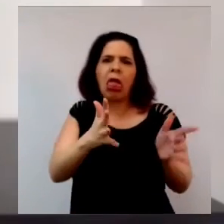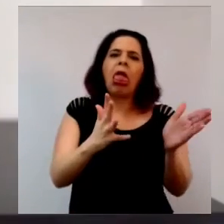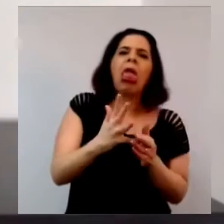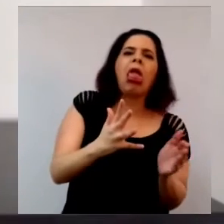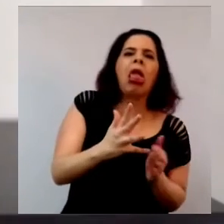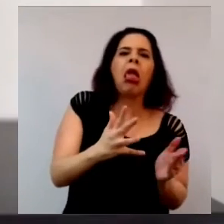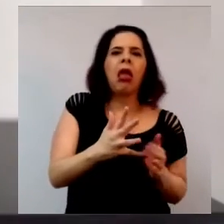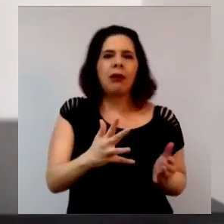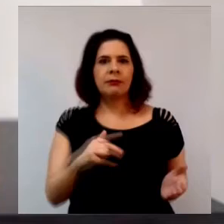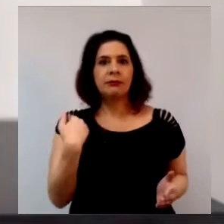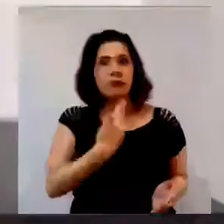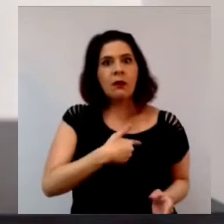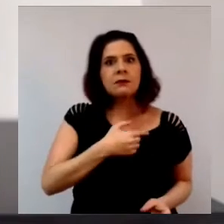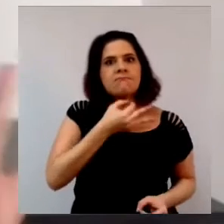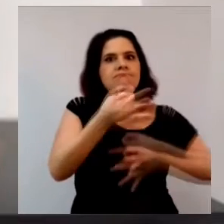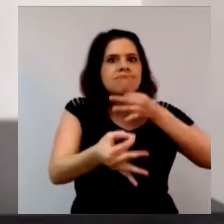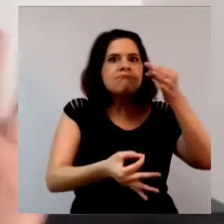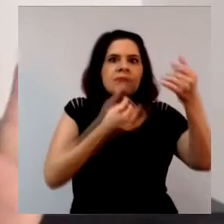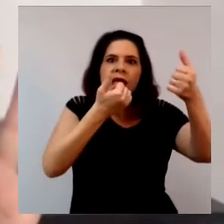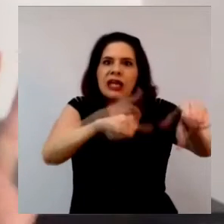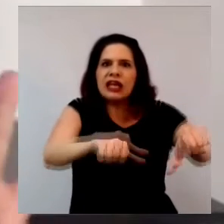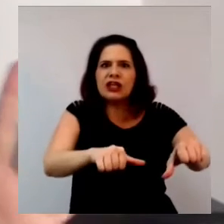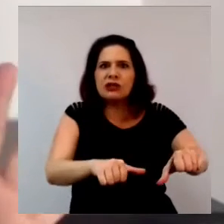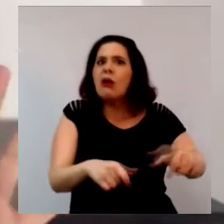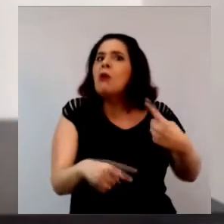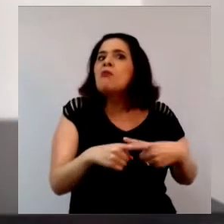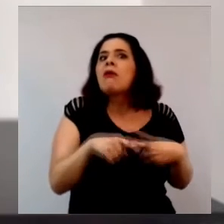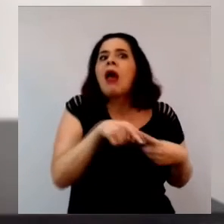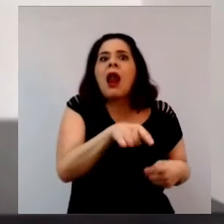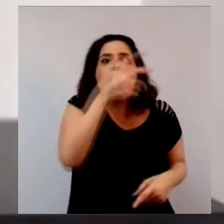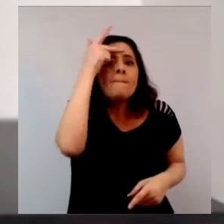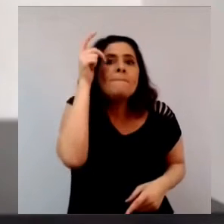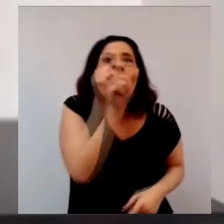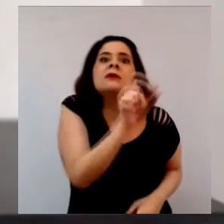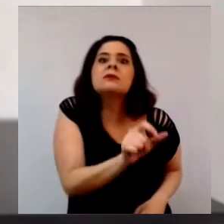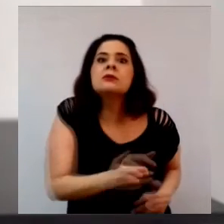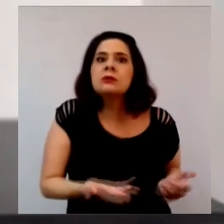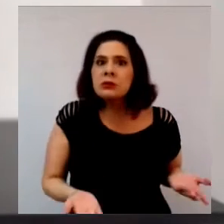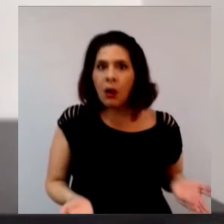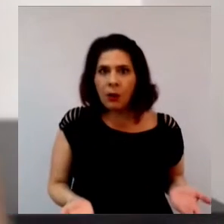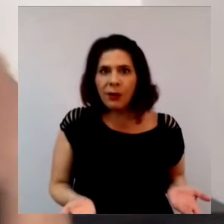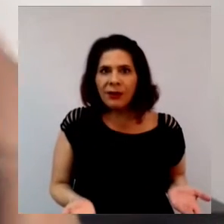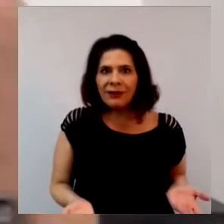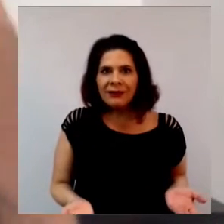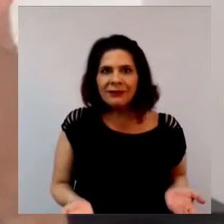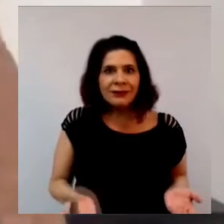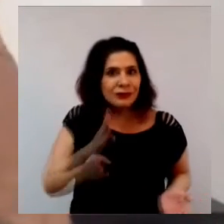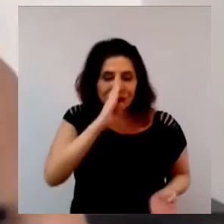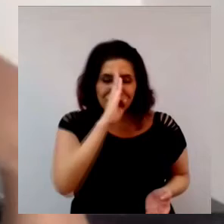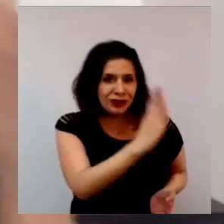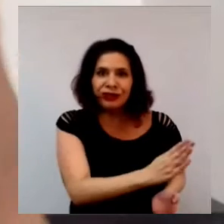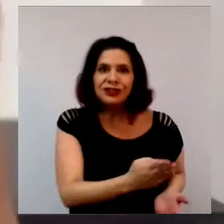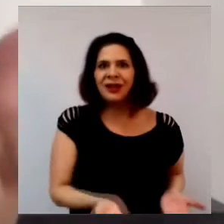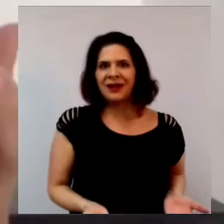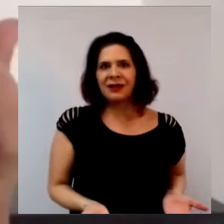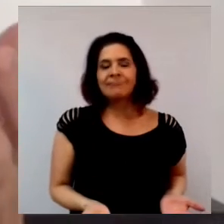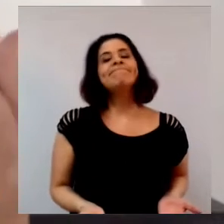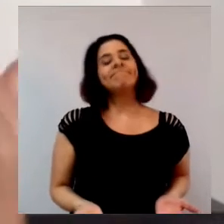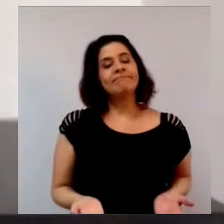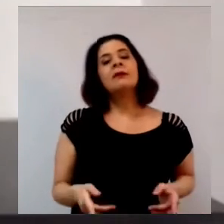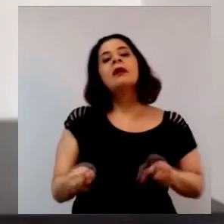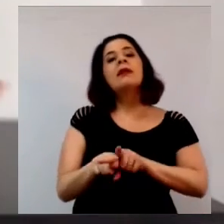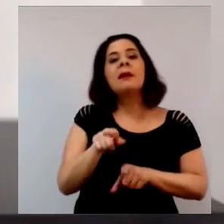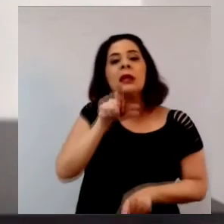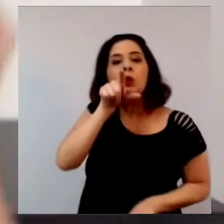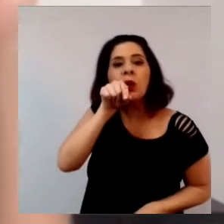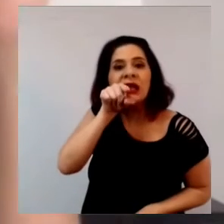uma pessoa. E quando a gente está ali nas duas dimensões únicas do Twitter, que a gente não tem empatia, não está olhando no olho, a